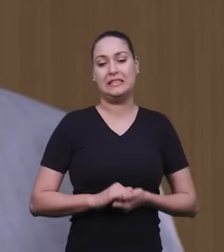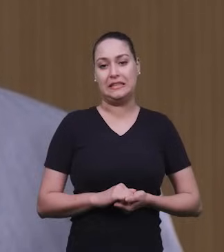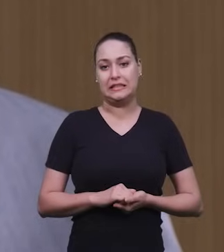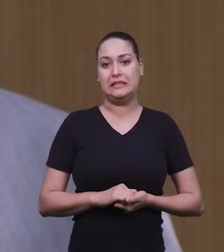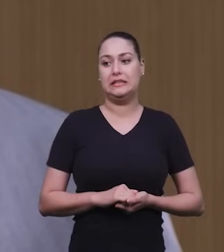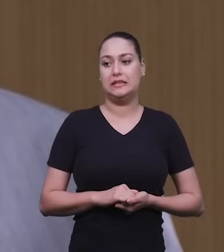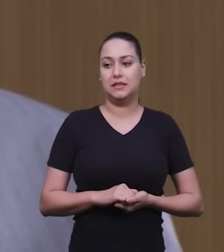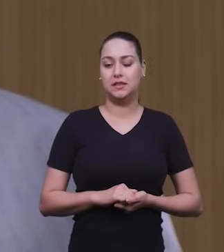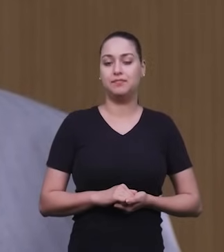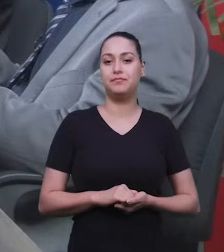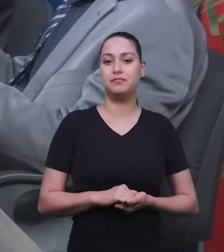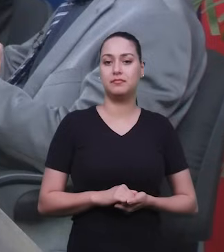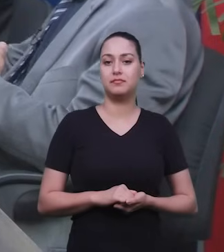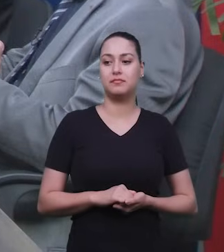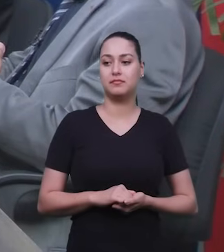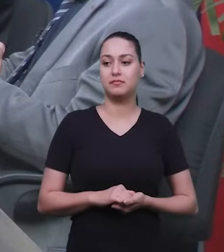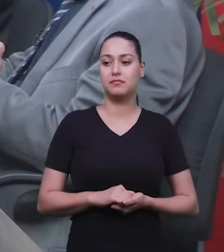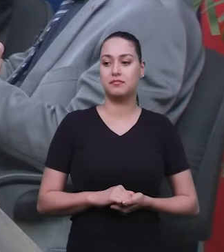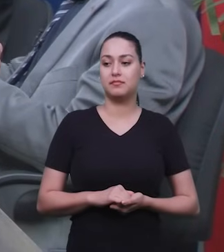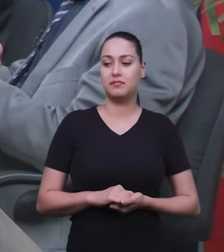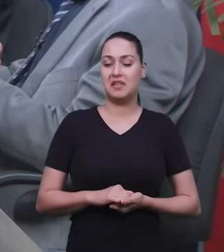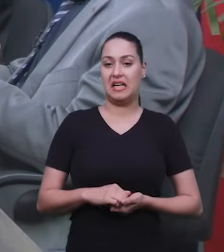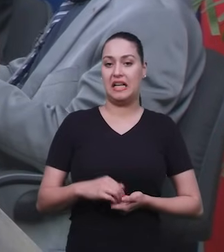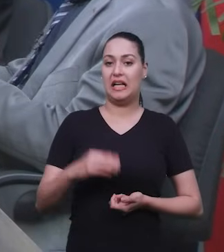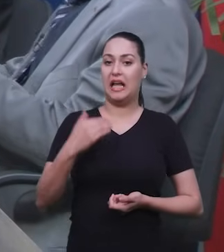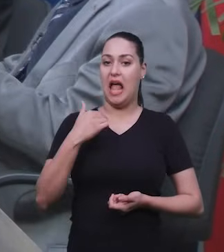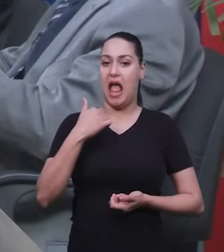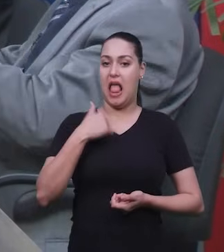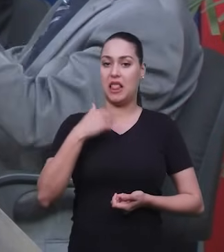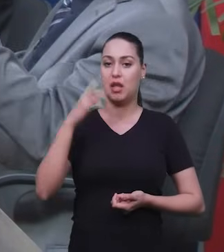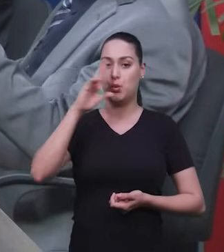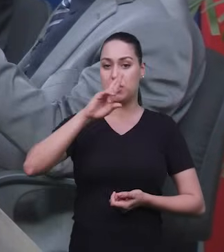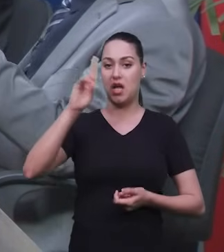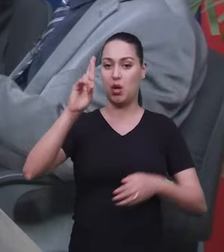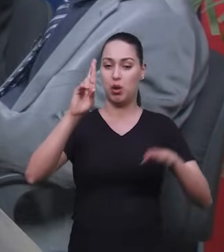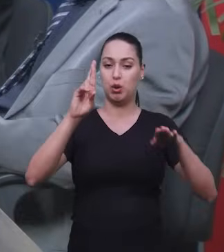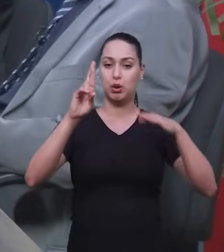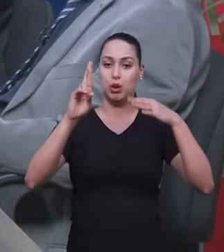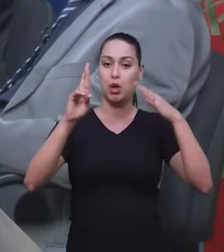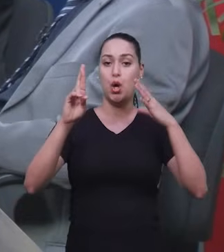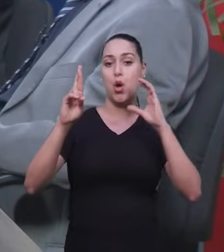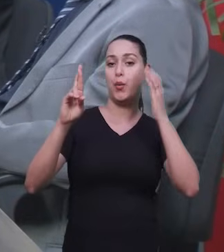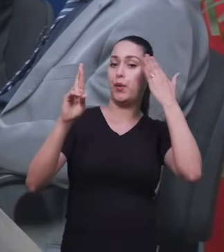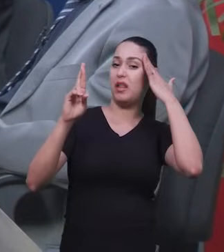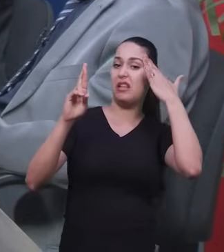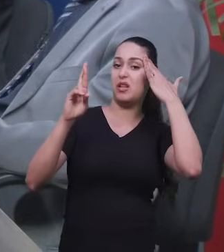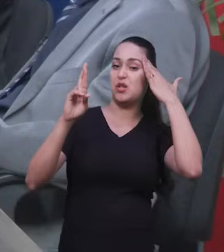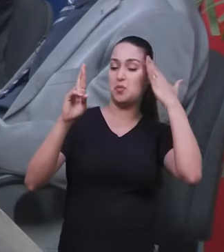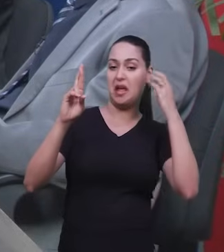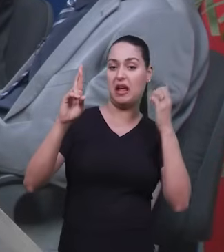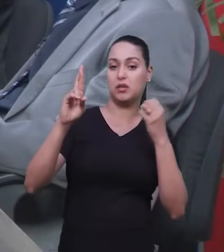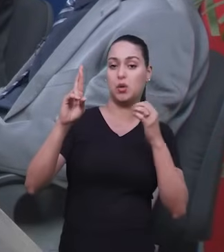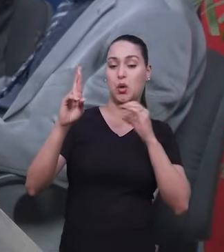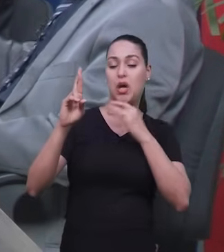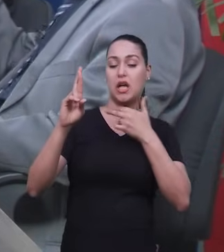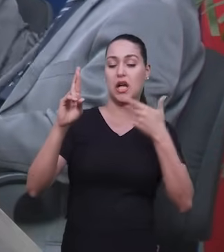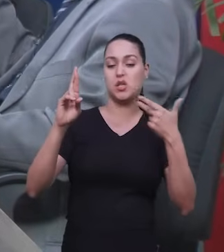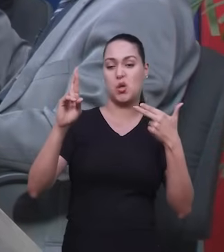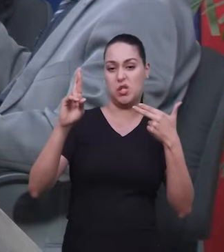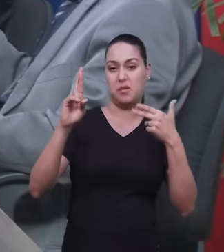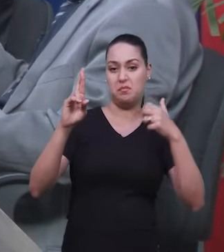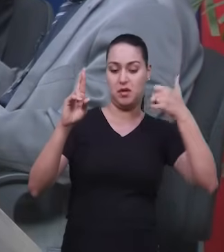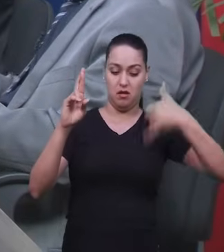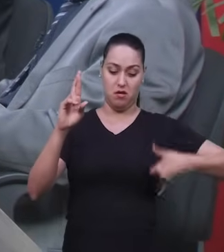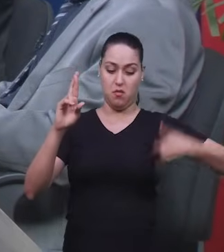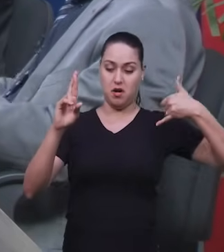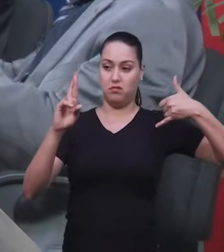talvez ele tenha colocado o seu próprio conhecimento à frente daquilo que é do Espírito Santo. E Deus o